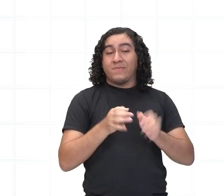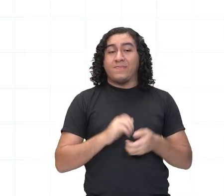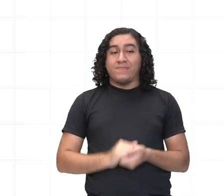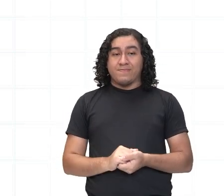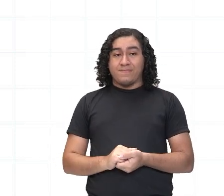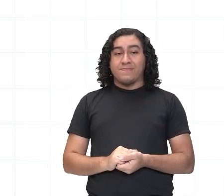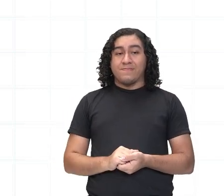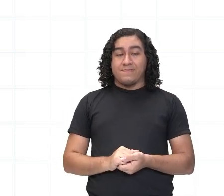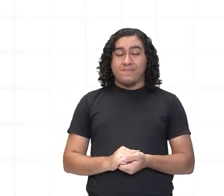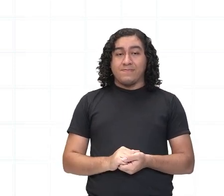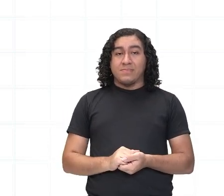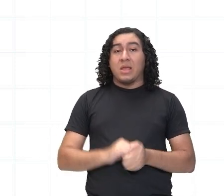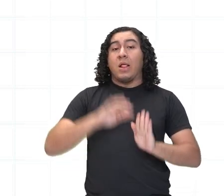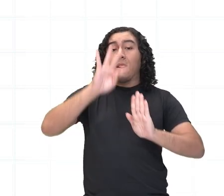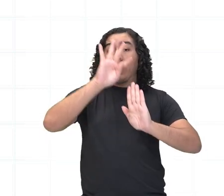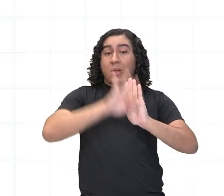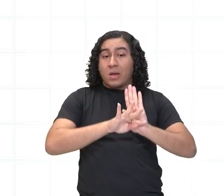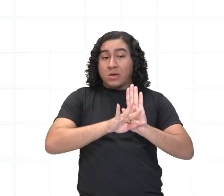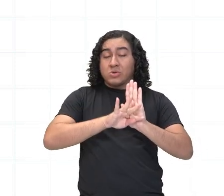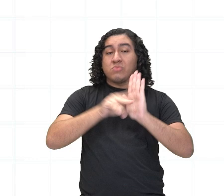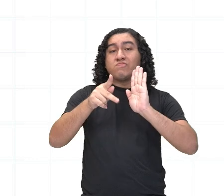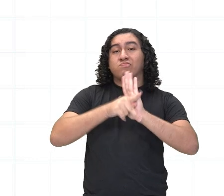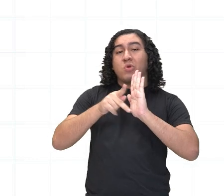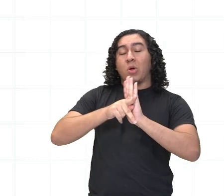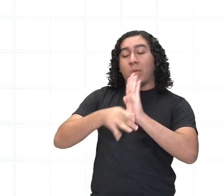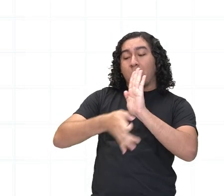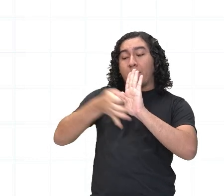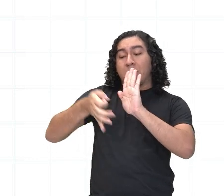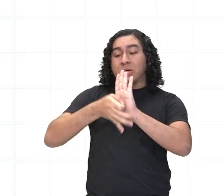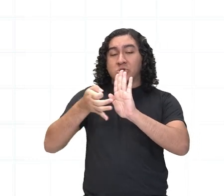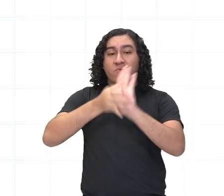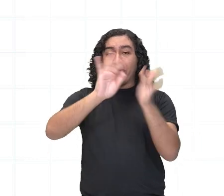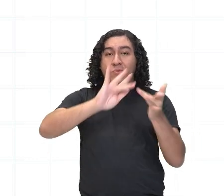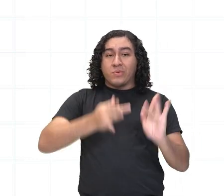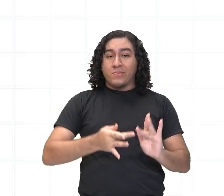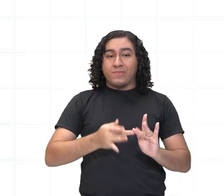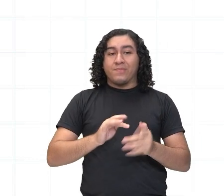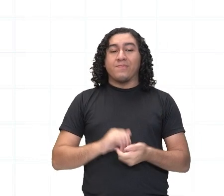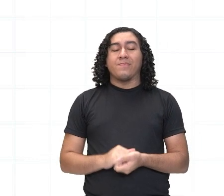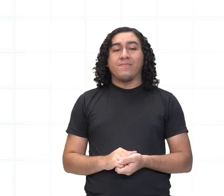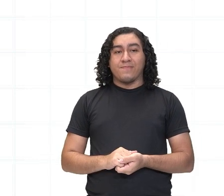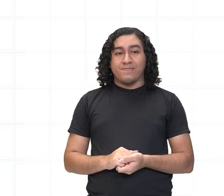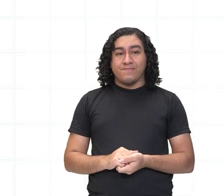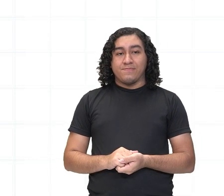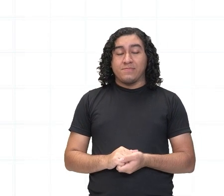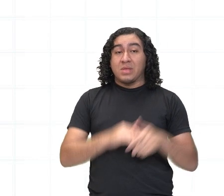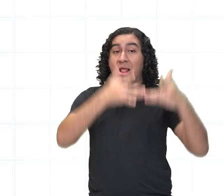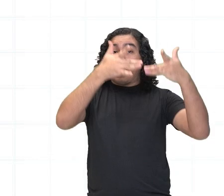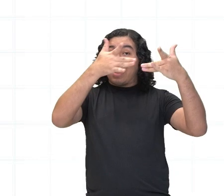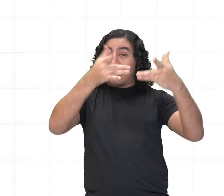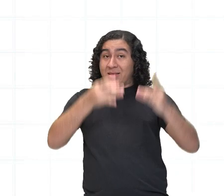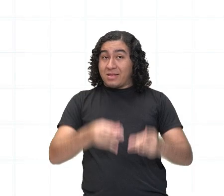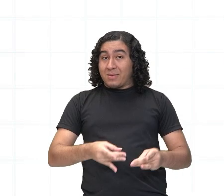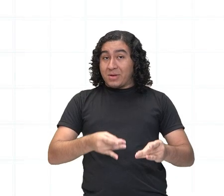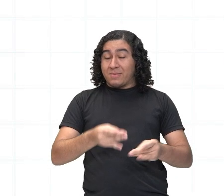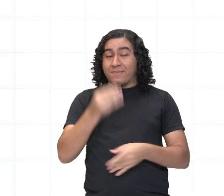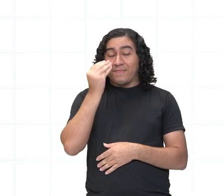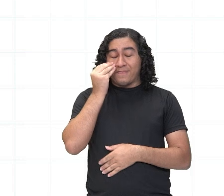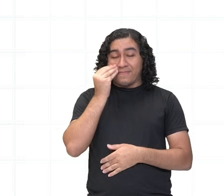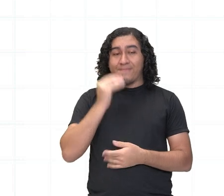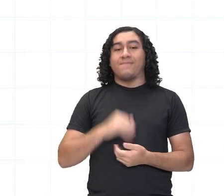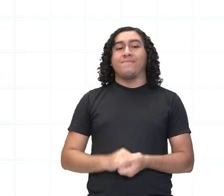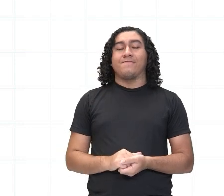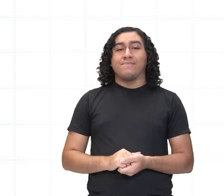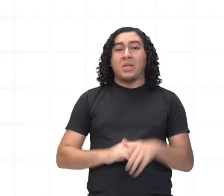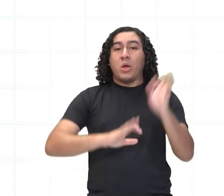apreciativos, textualização de textos argumentativos e apreciativos. Detalhando este objeto, temos planejamento